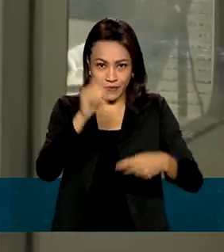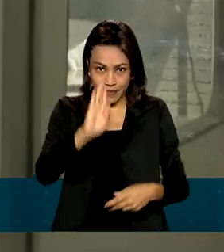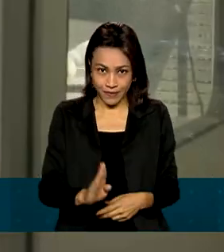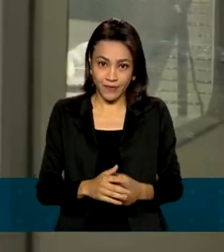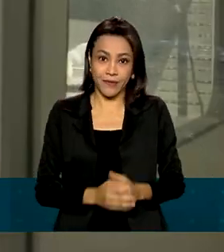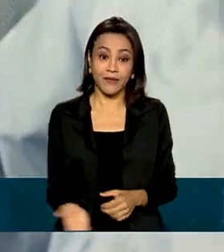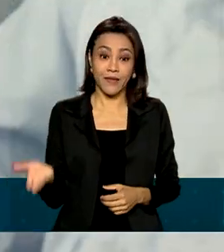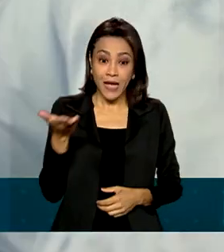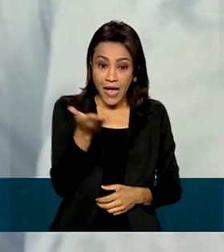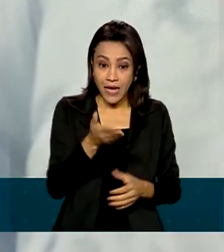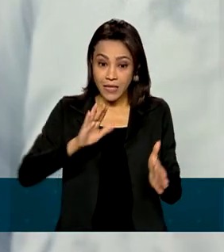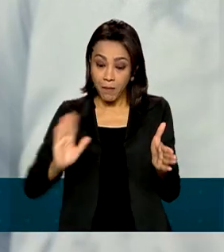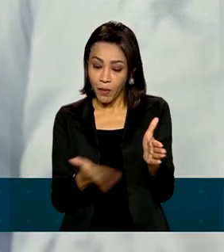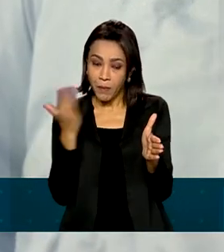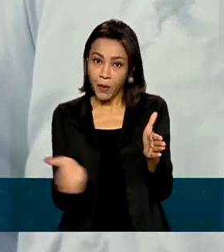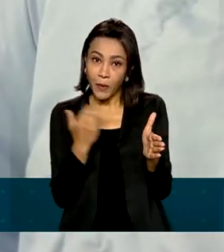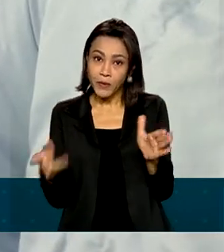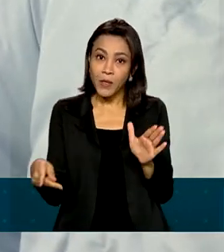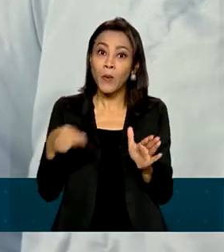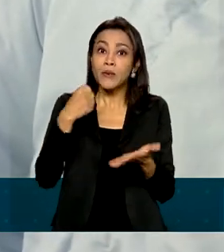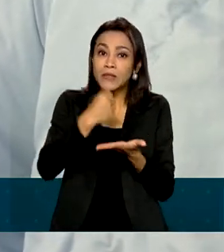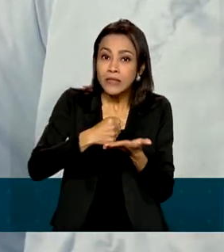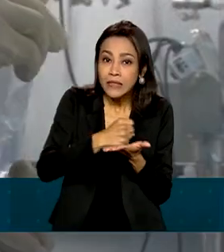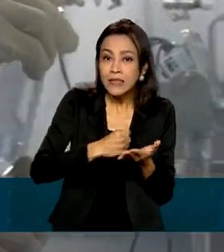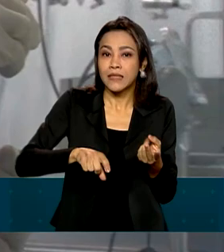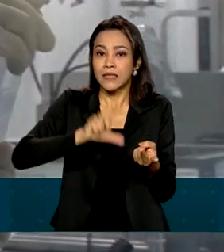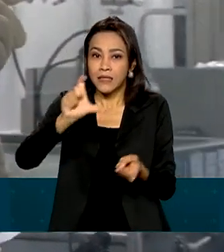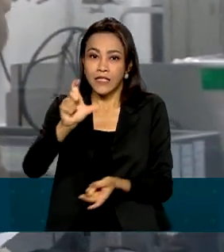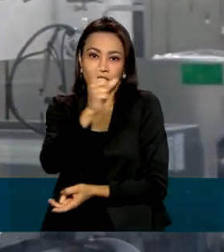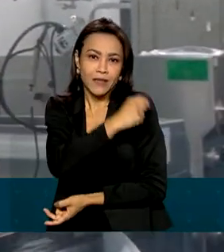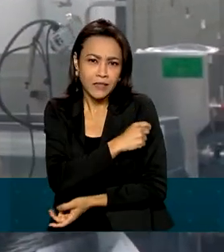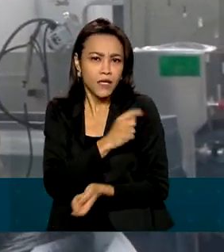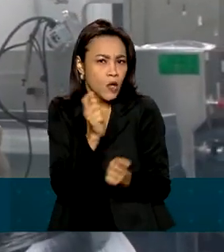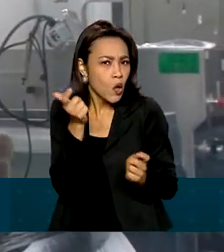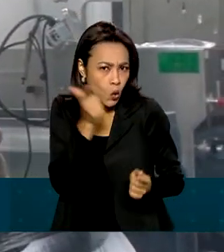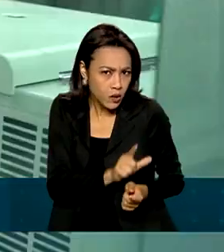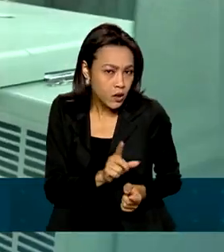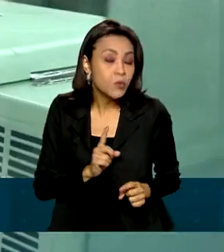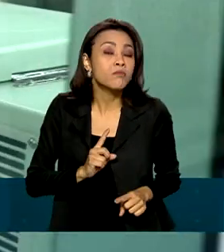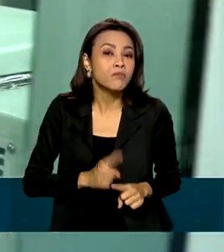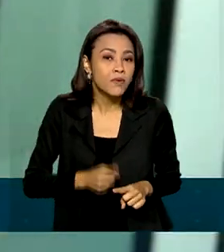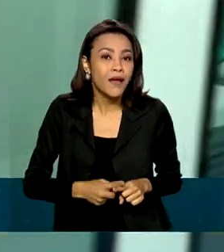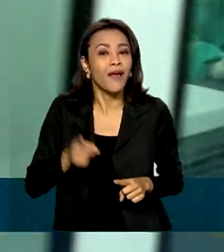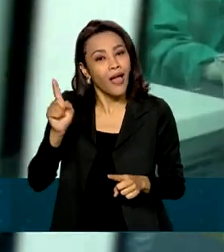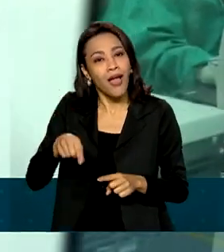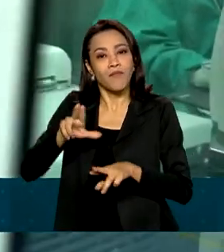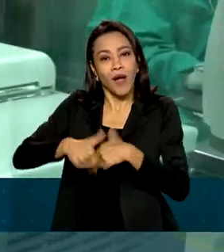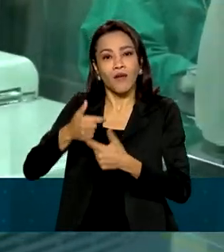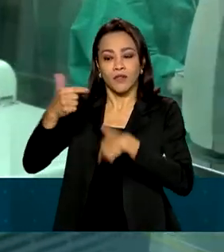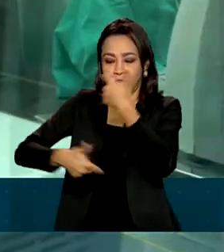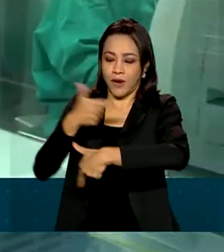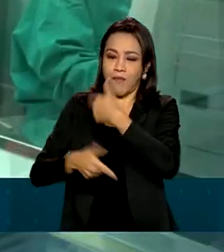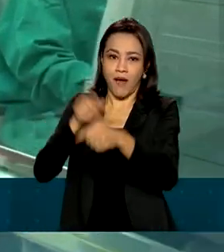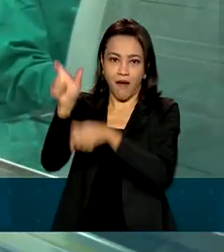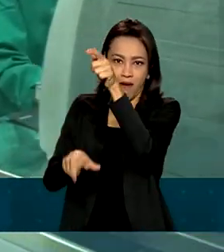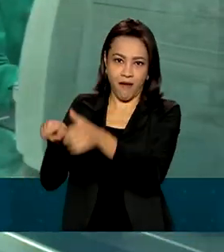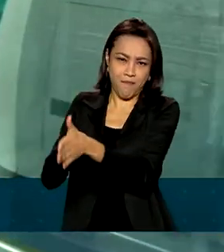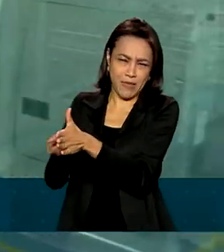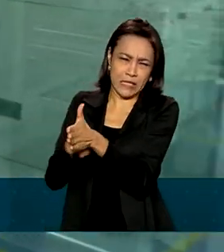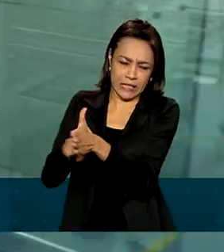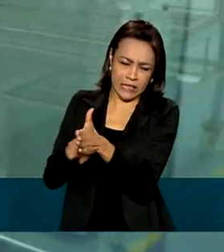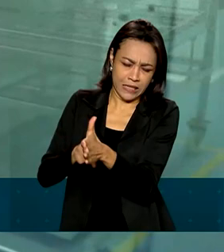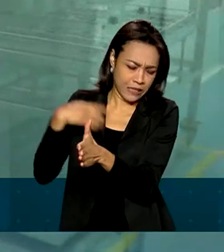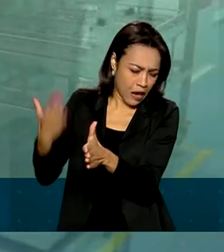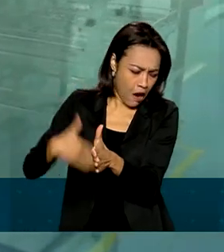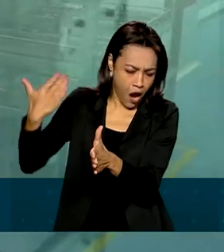A produção nacional de medicamentos e de vacinas só é possível devido ao trabalho dos pesquisadores da Fiocruz. Todos os